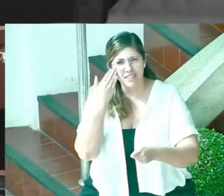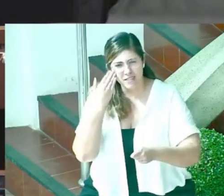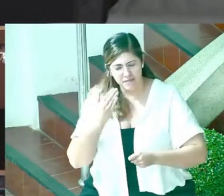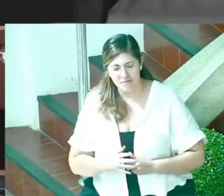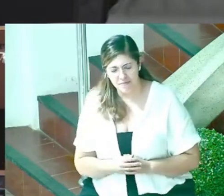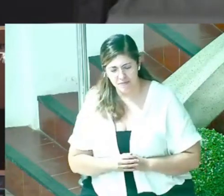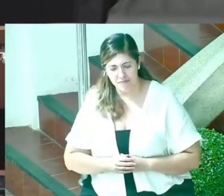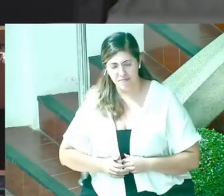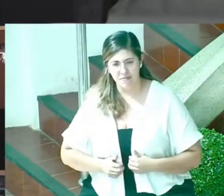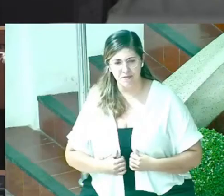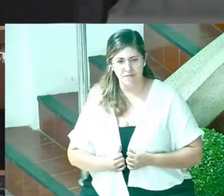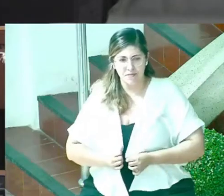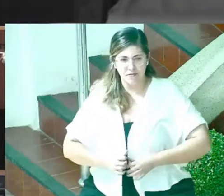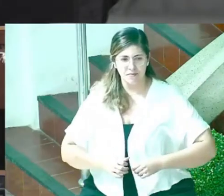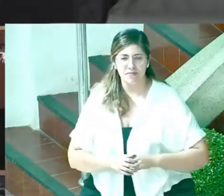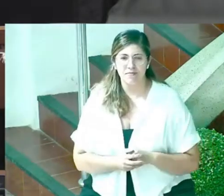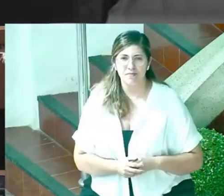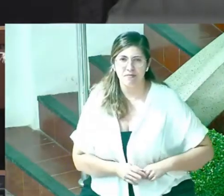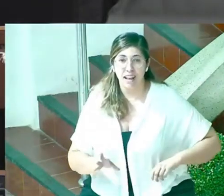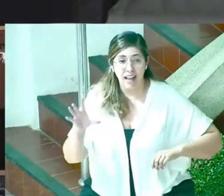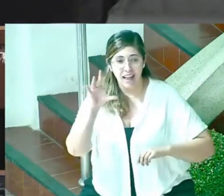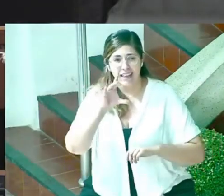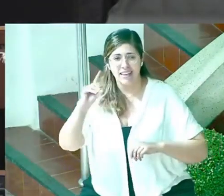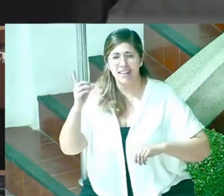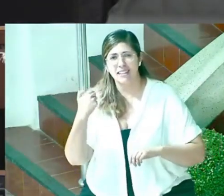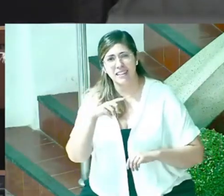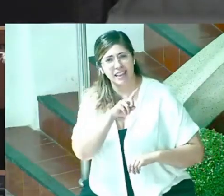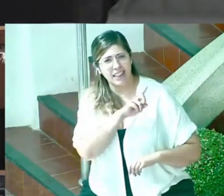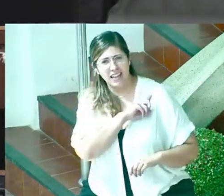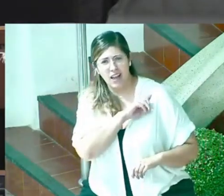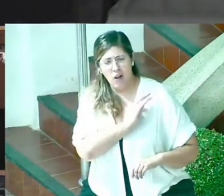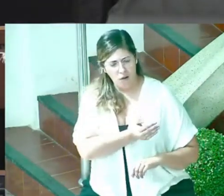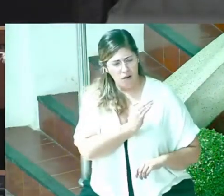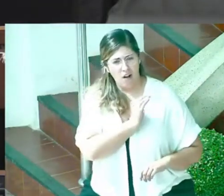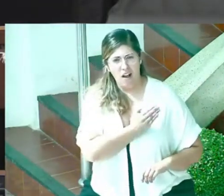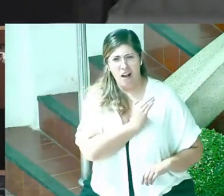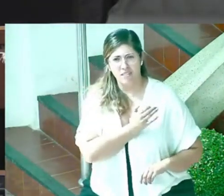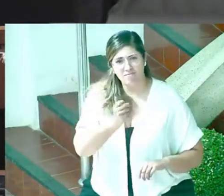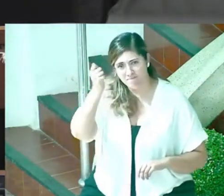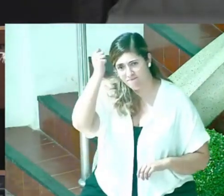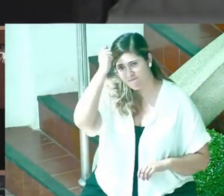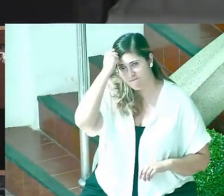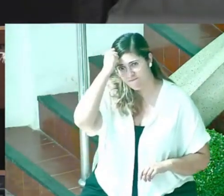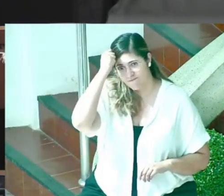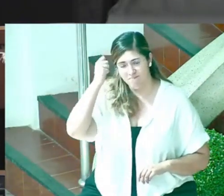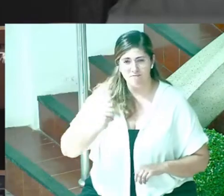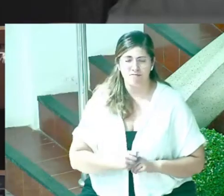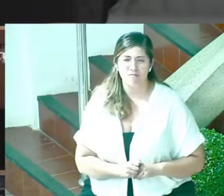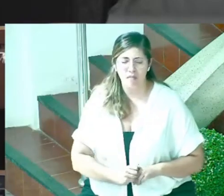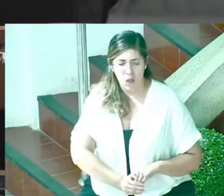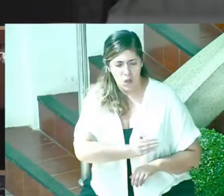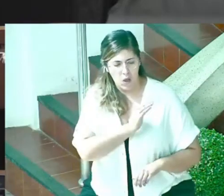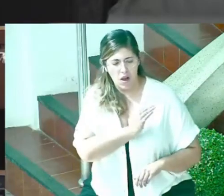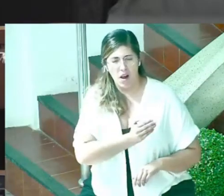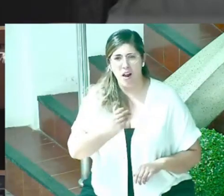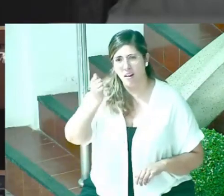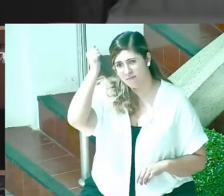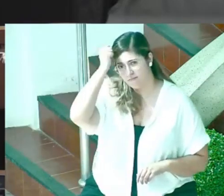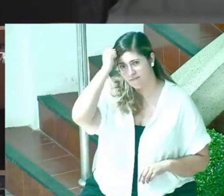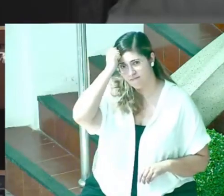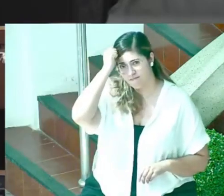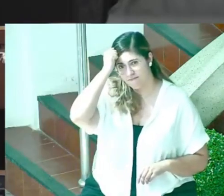O que deve estar presente numa vida de oração? A oração do Pai Nosso nos fornece tudo o que deve